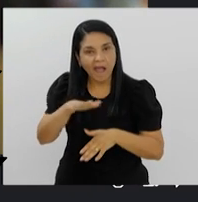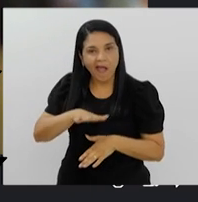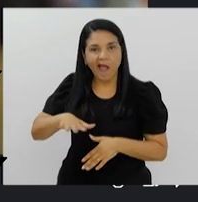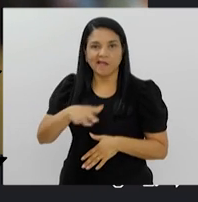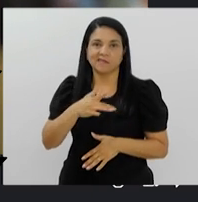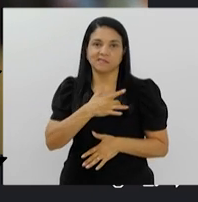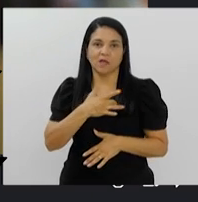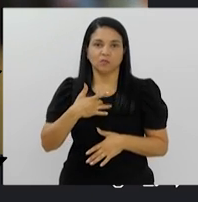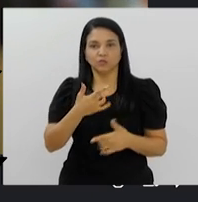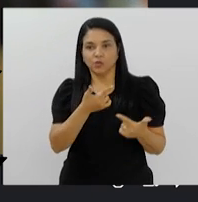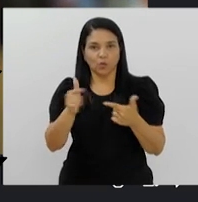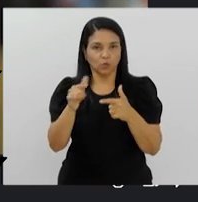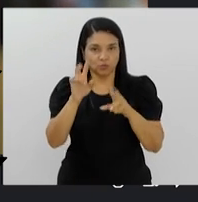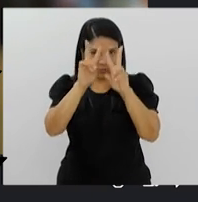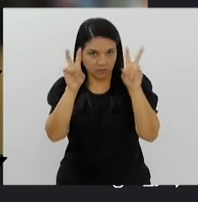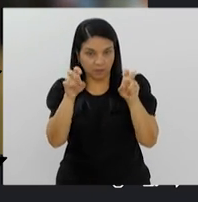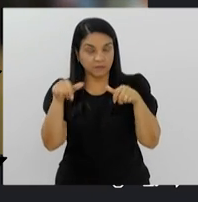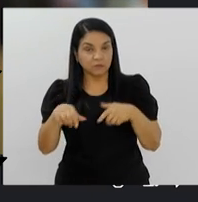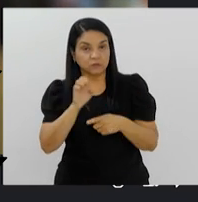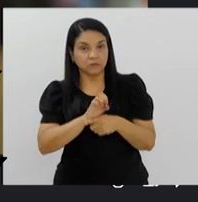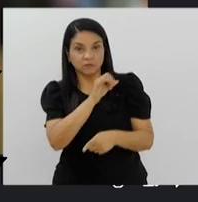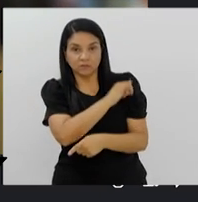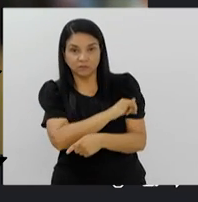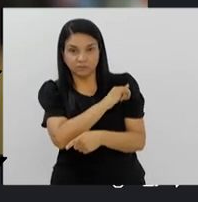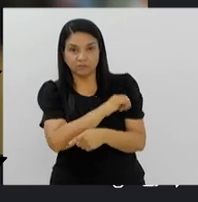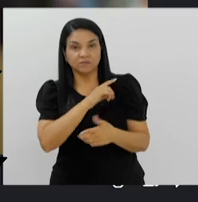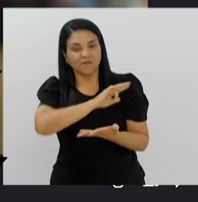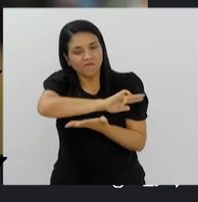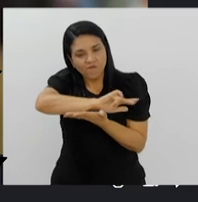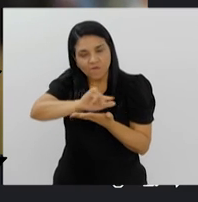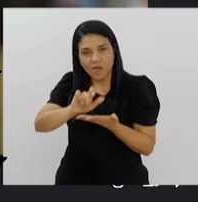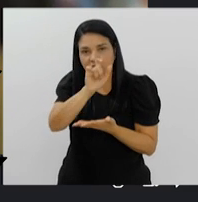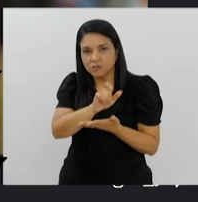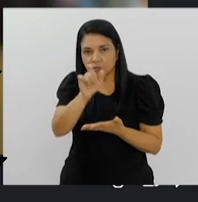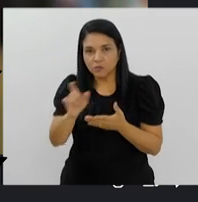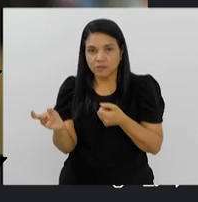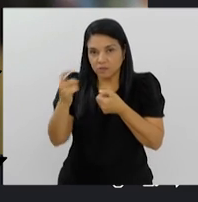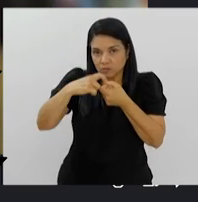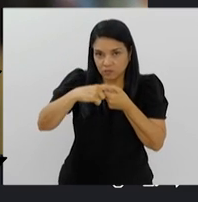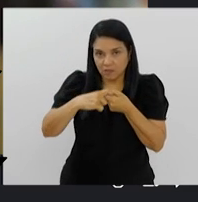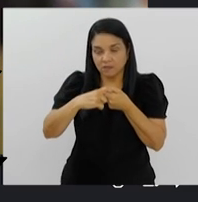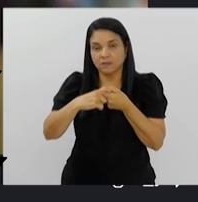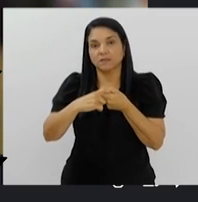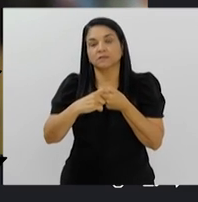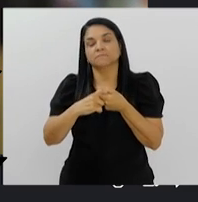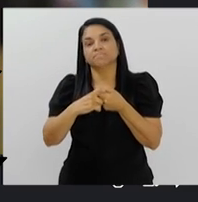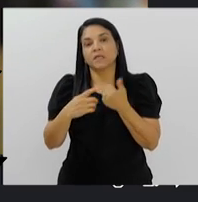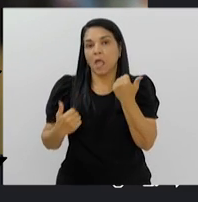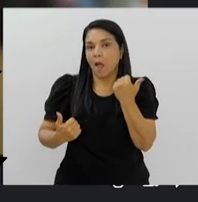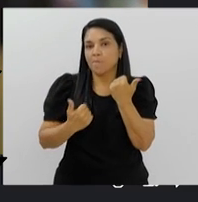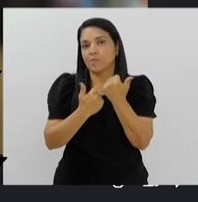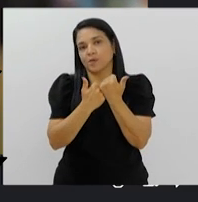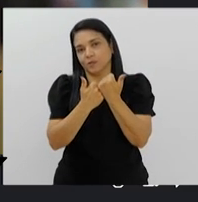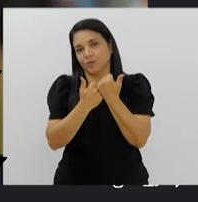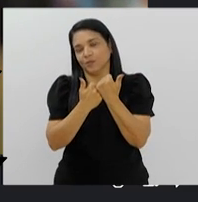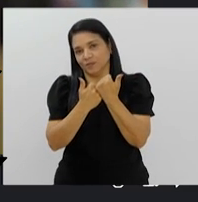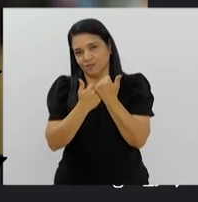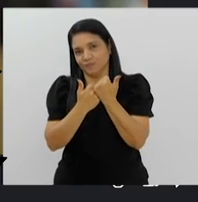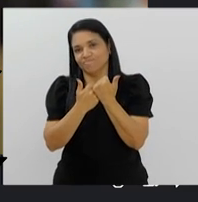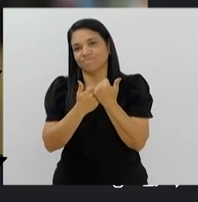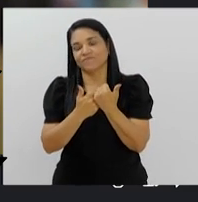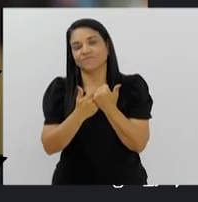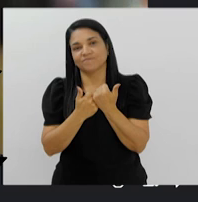temas eh no estado do Rio de Janeiro temos centenas de pessoas associadas e milhares de apoiadores então fica também essa